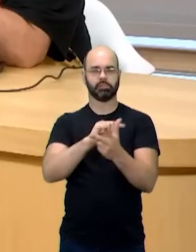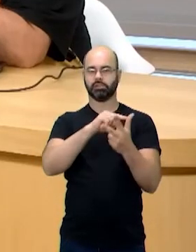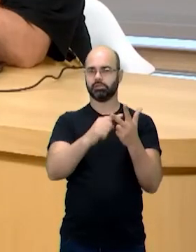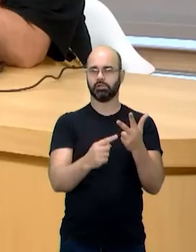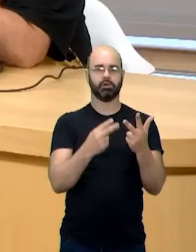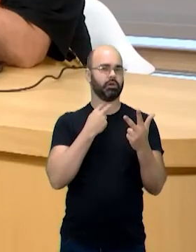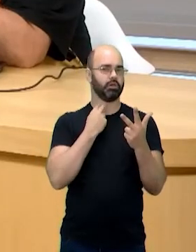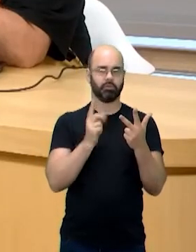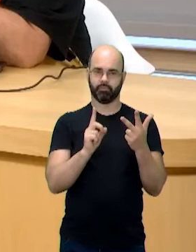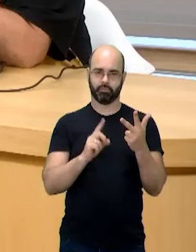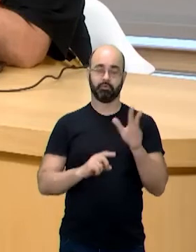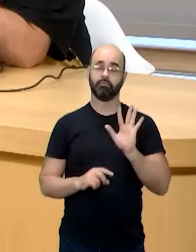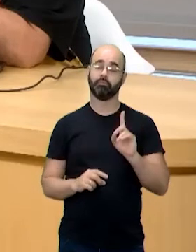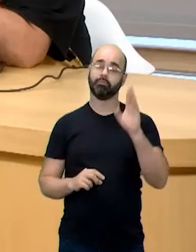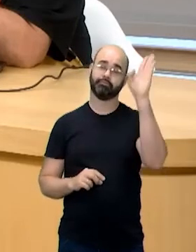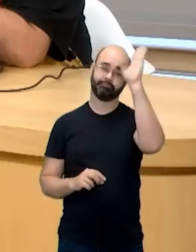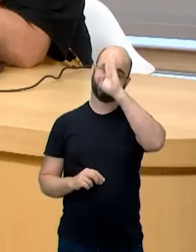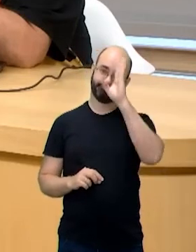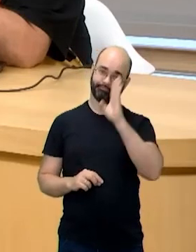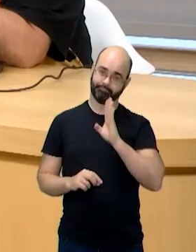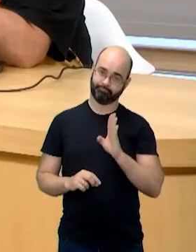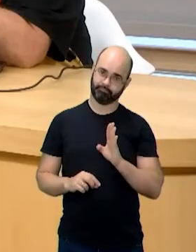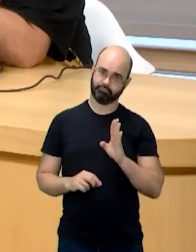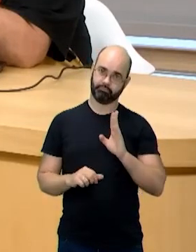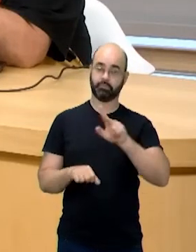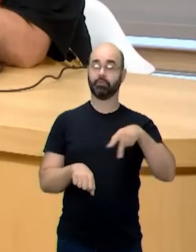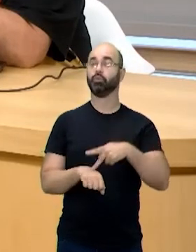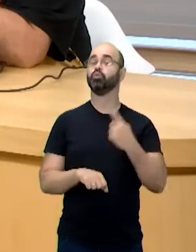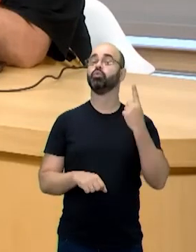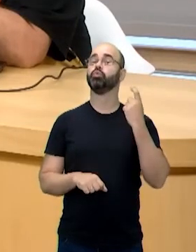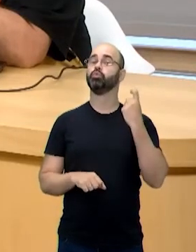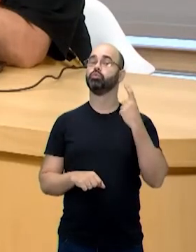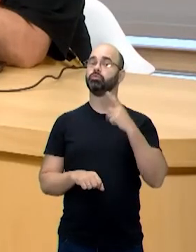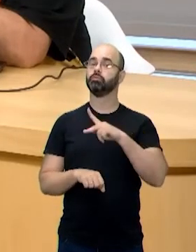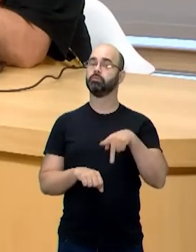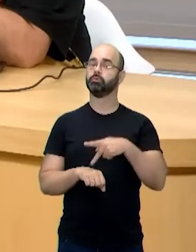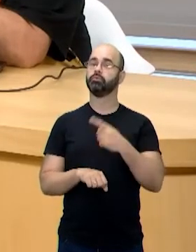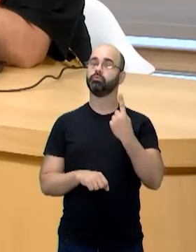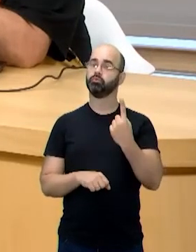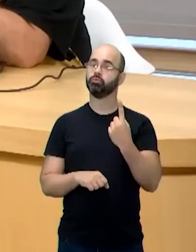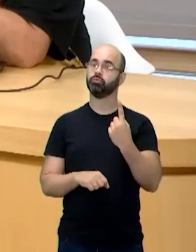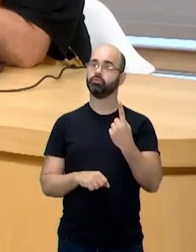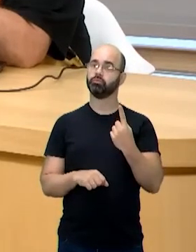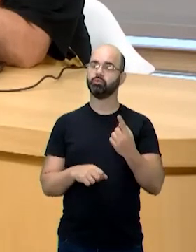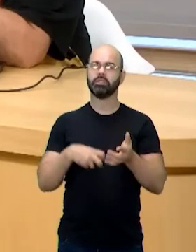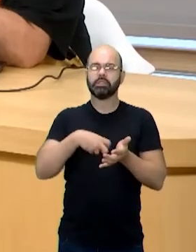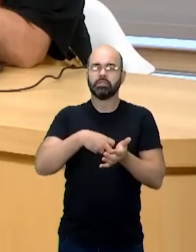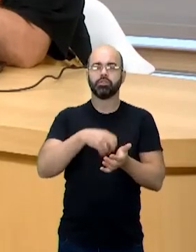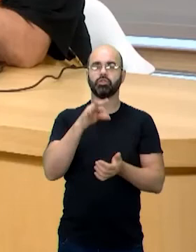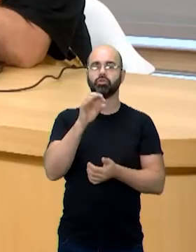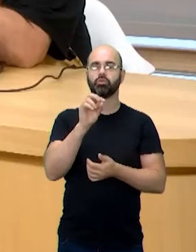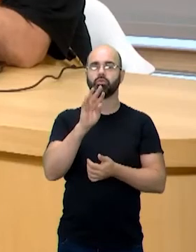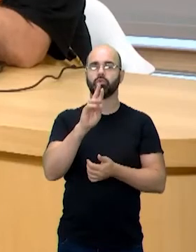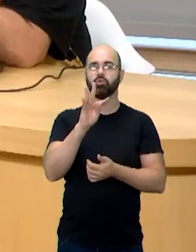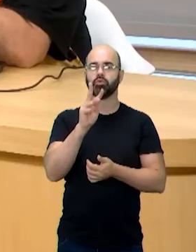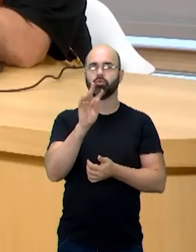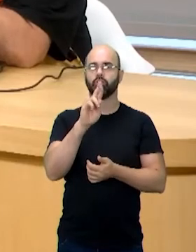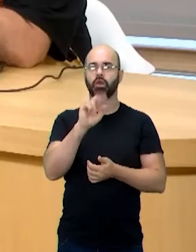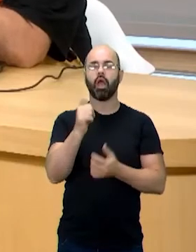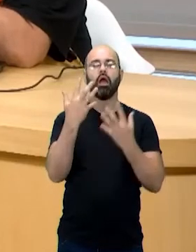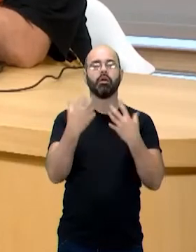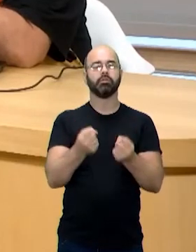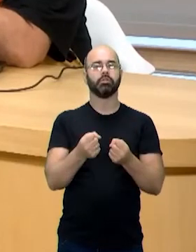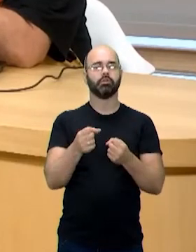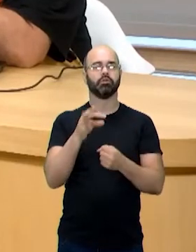até de uma forma triste, foi o único país que se perdoou tortura. Então os dois lados